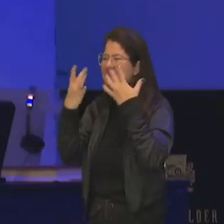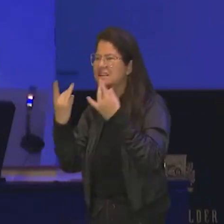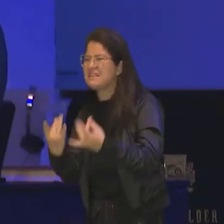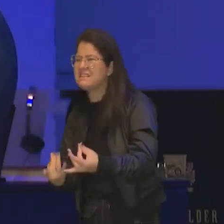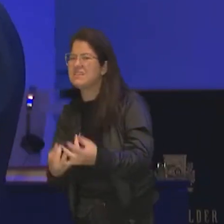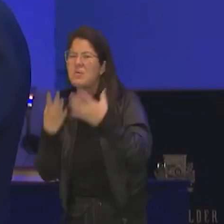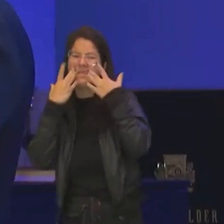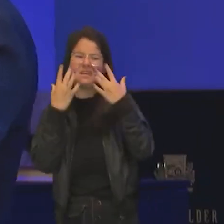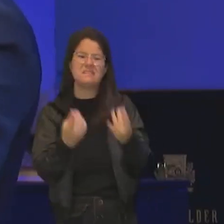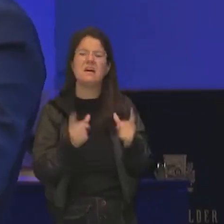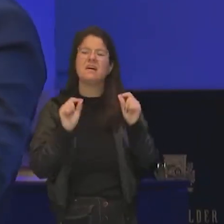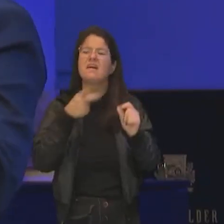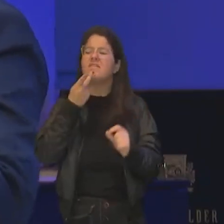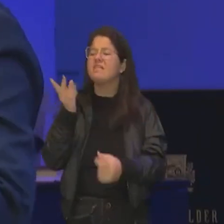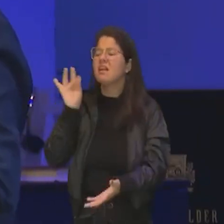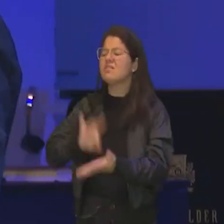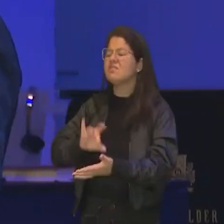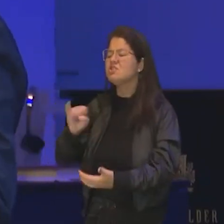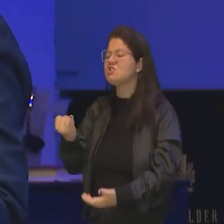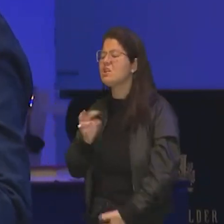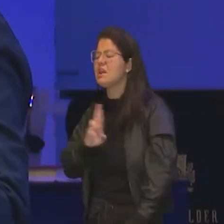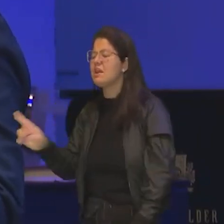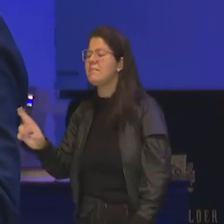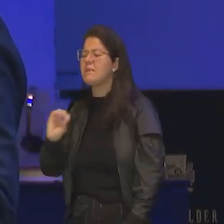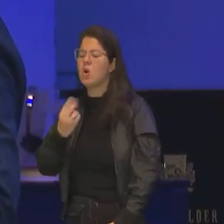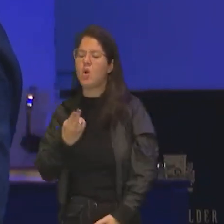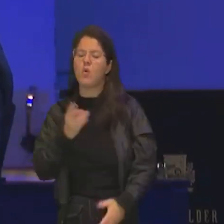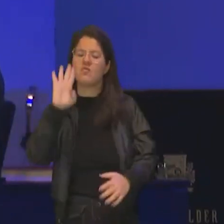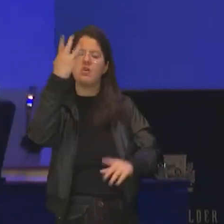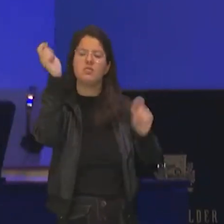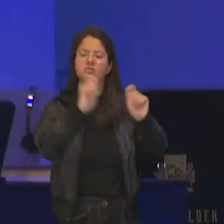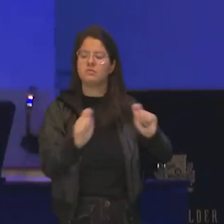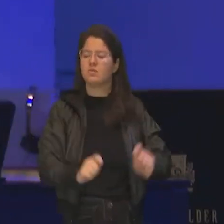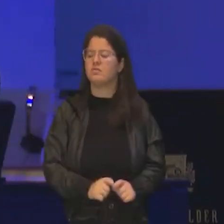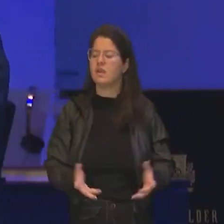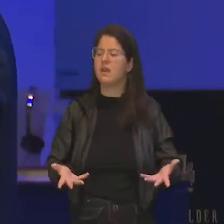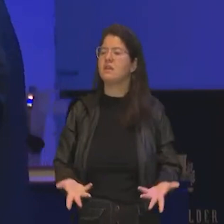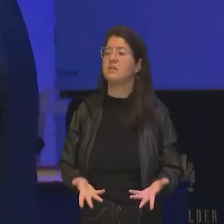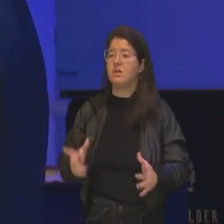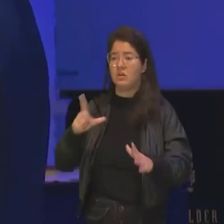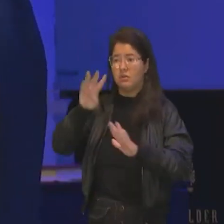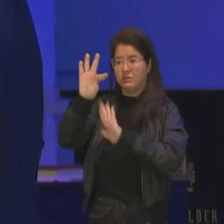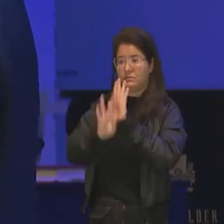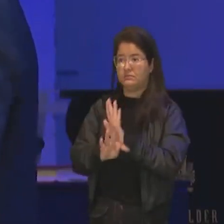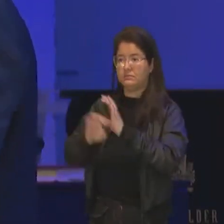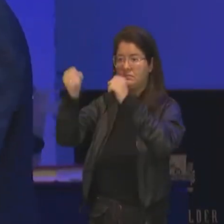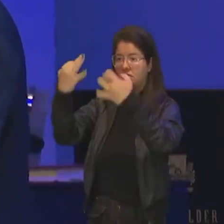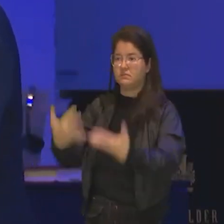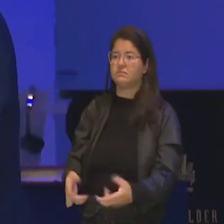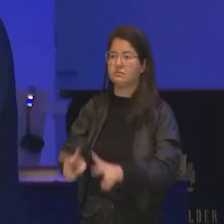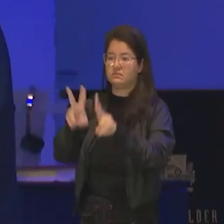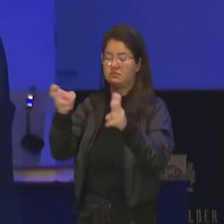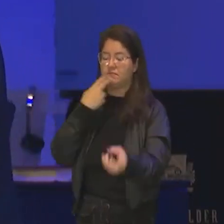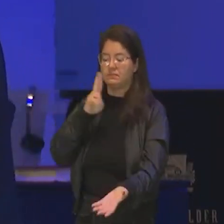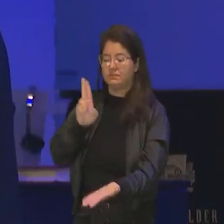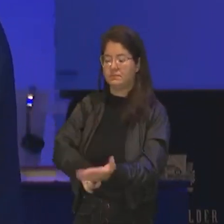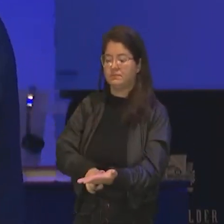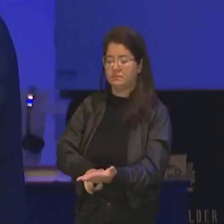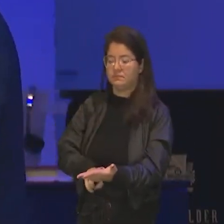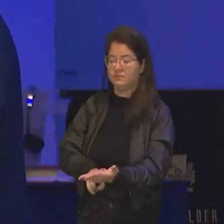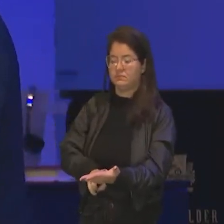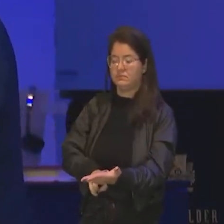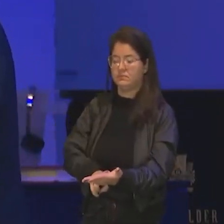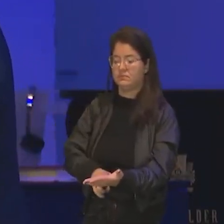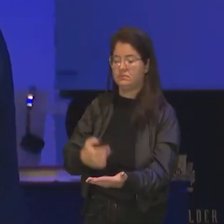Quem é que está falando a verdade? Jeremias, os falsos profetas? Inclusive esse próprio texto vem a partir de uma carta. Aqui